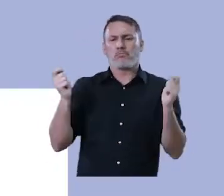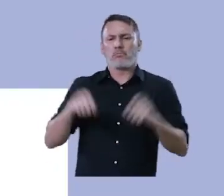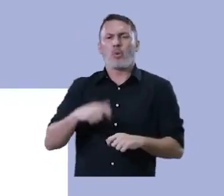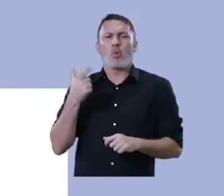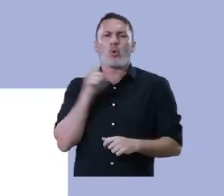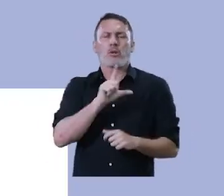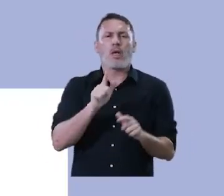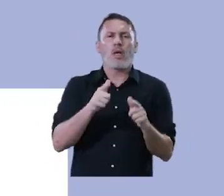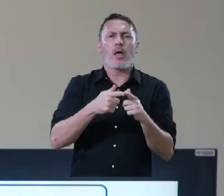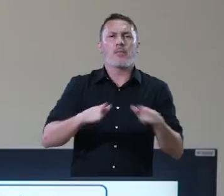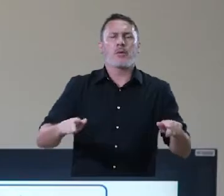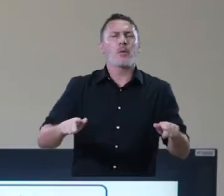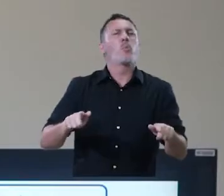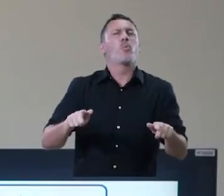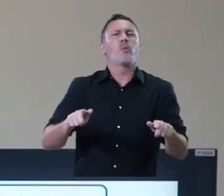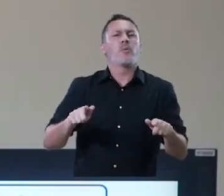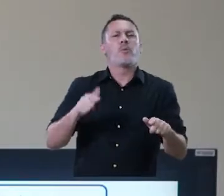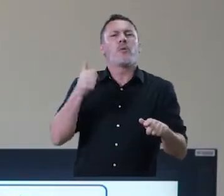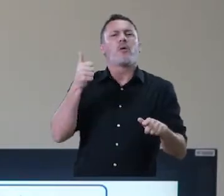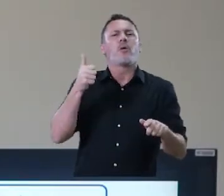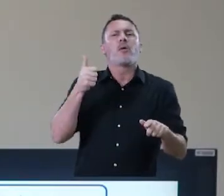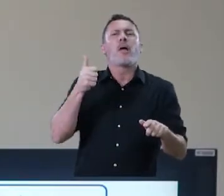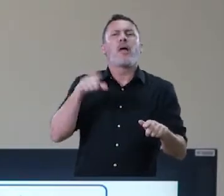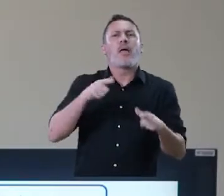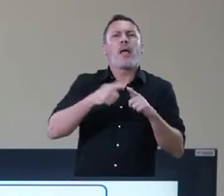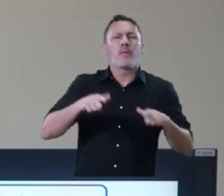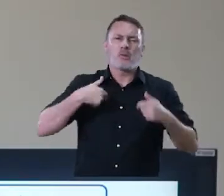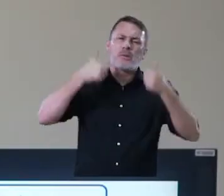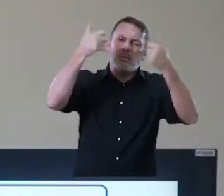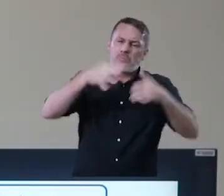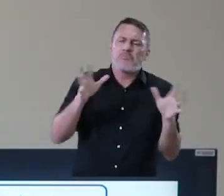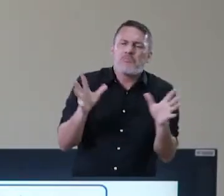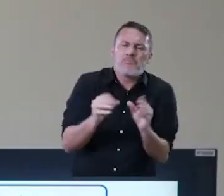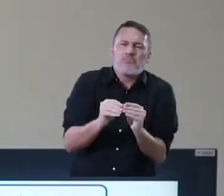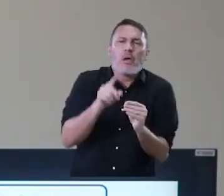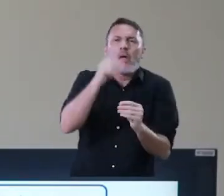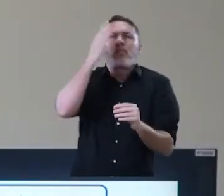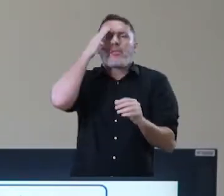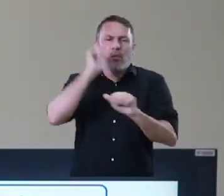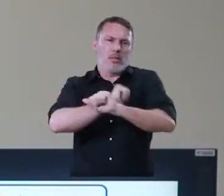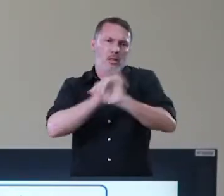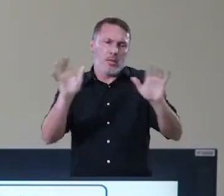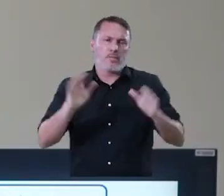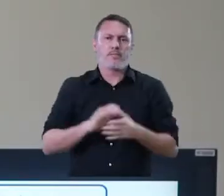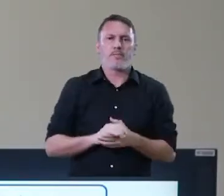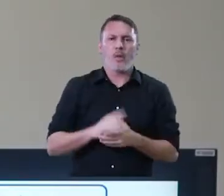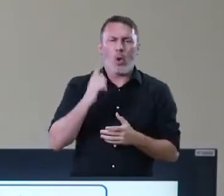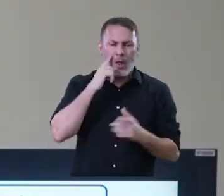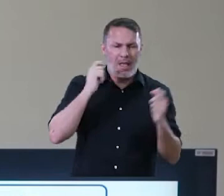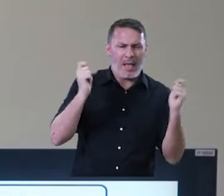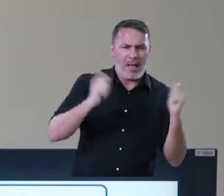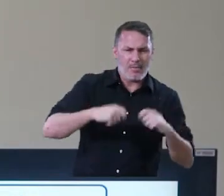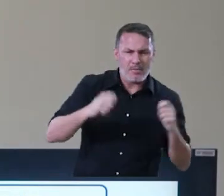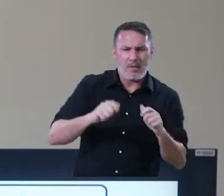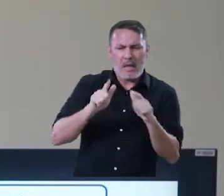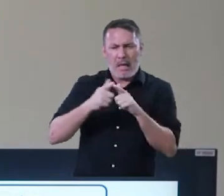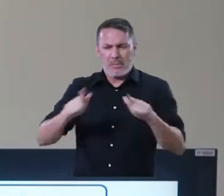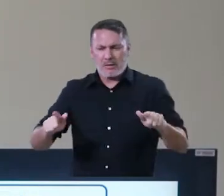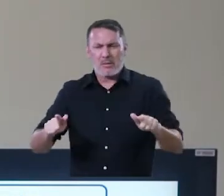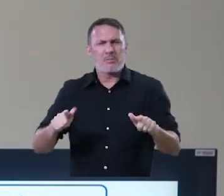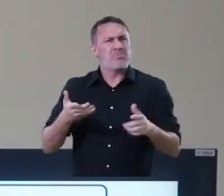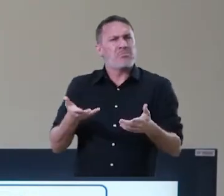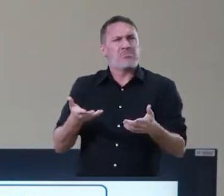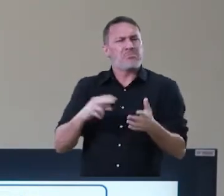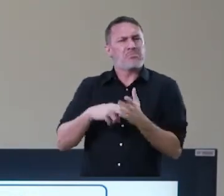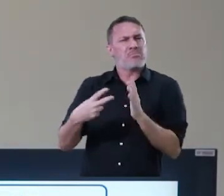capacidade gramatical. Utilizei de uma outra forma, modifiquei para que você, né, possa ter um melhor entendimento. Capacidade